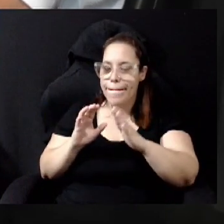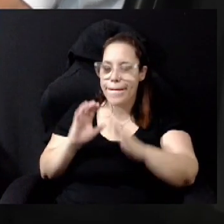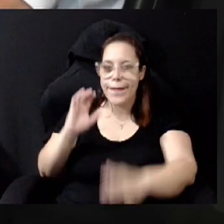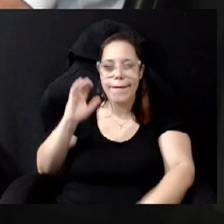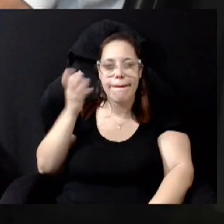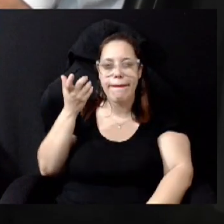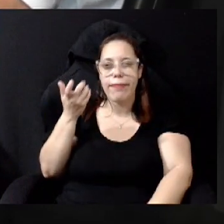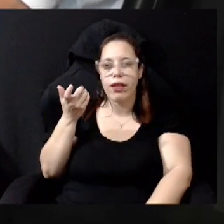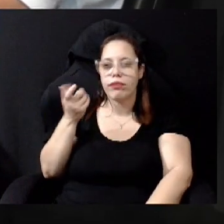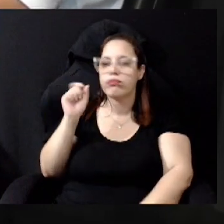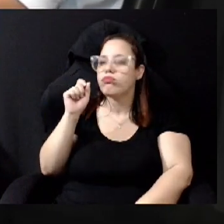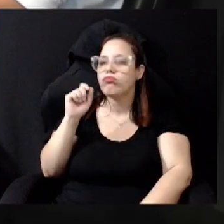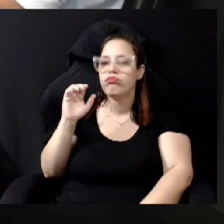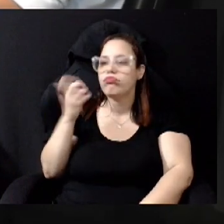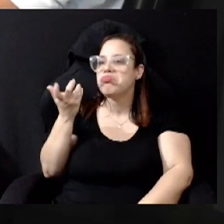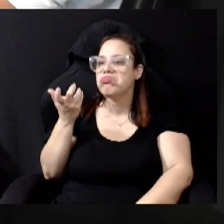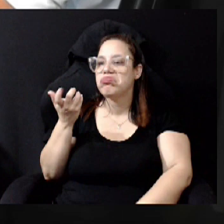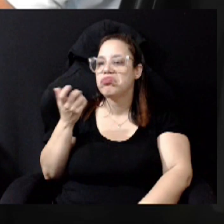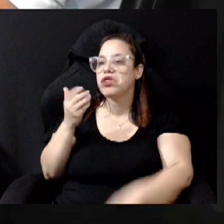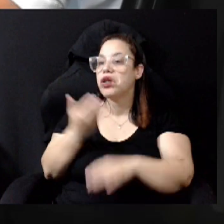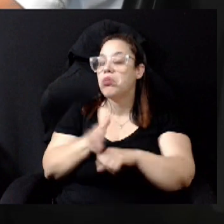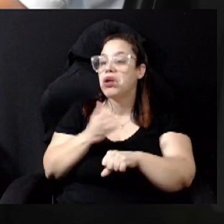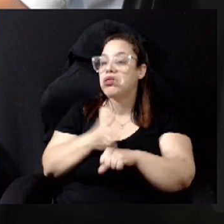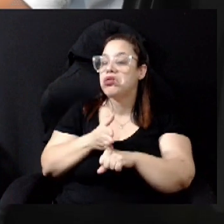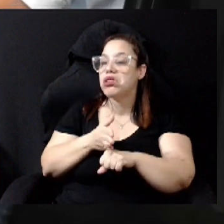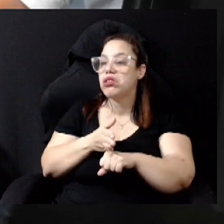que acontece na prática? Então, na